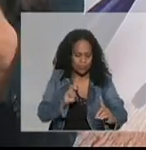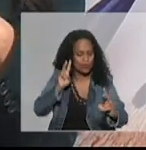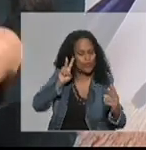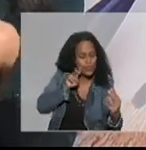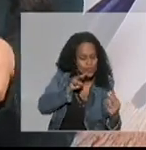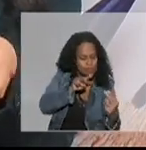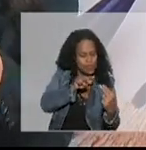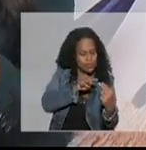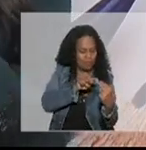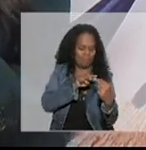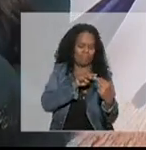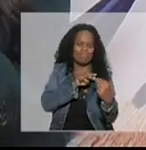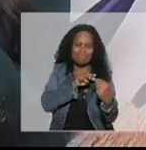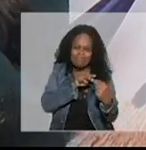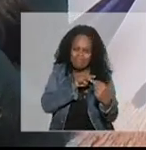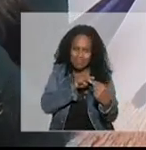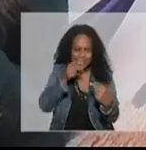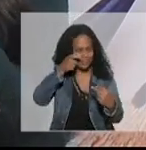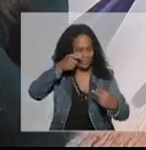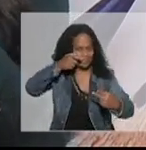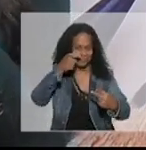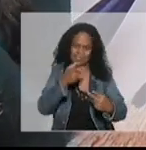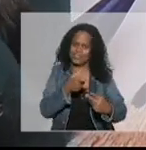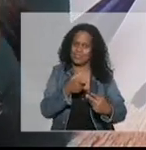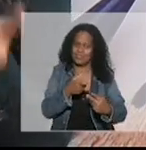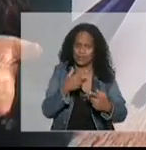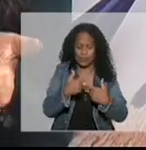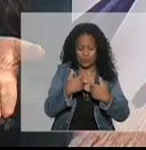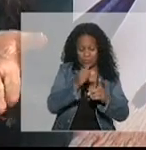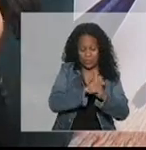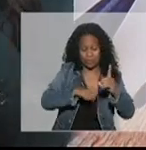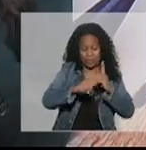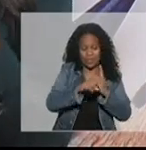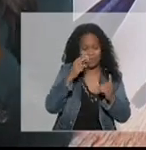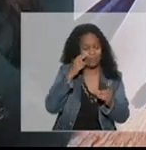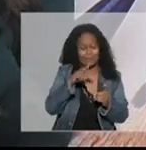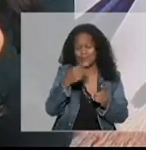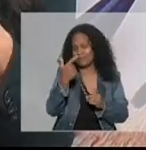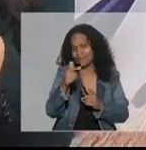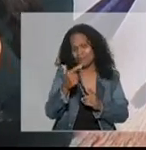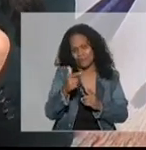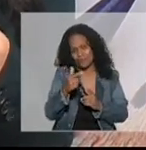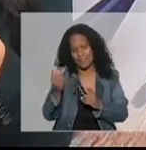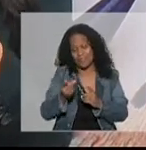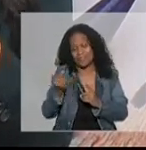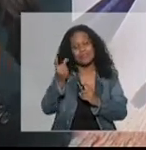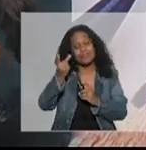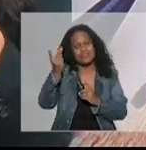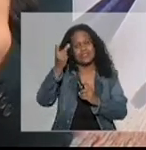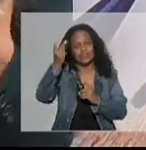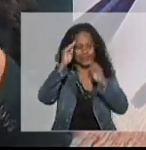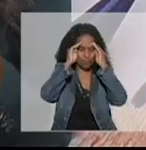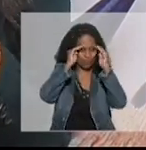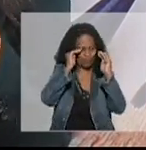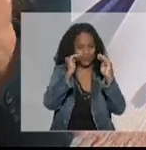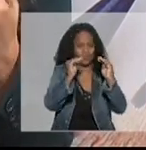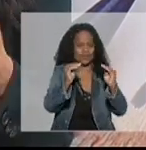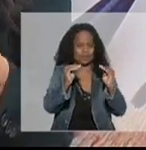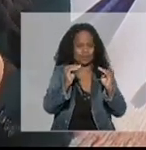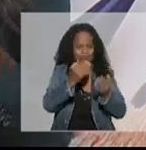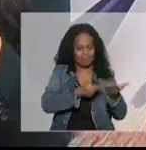sociedade, a gente até já gravou um programa aqui, Educação para a Terceira Idade, na nossa sociedade, infelizmente, a gente não vê muito isso, né, essa